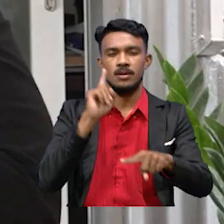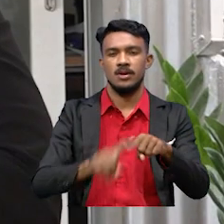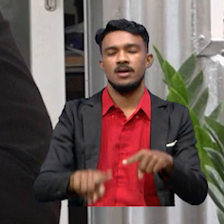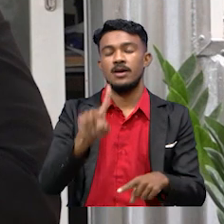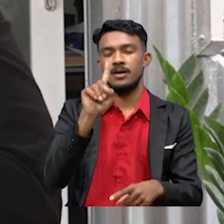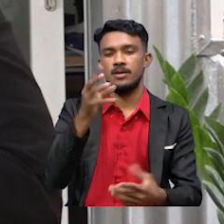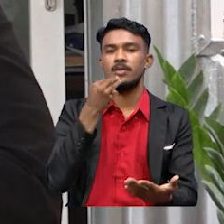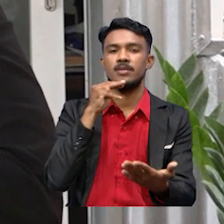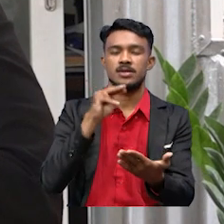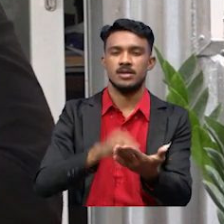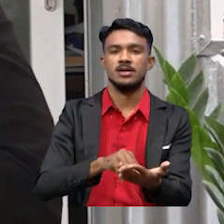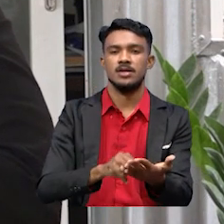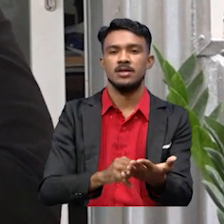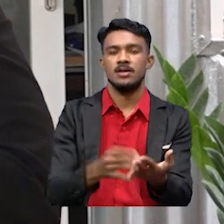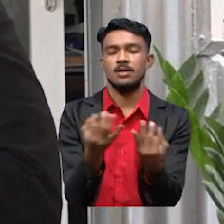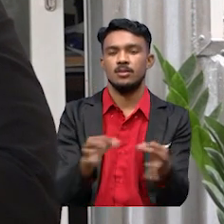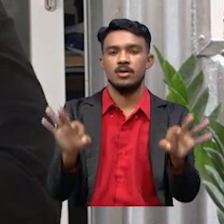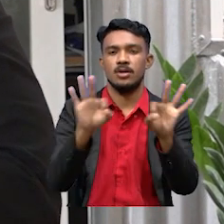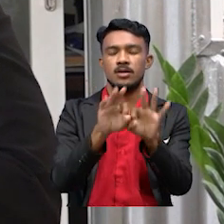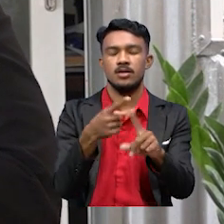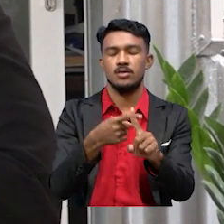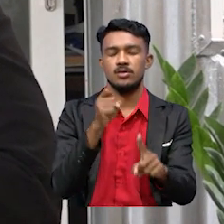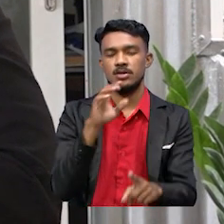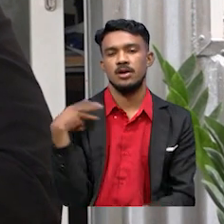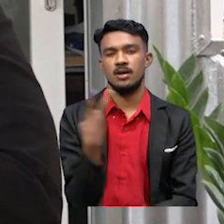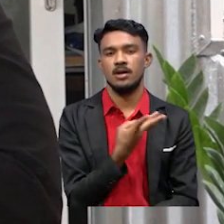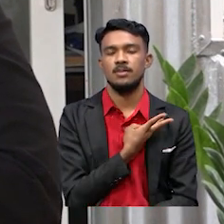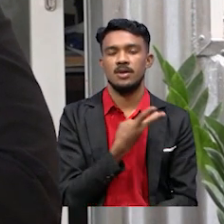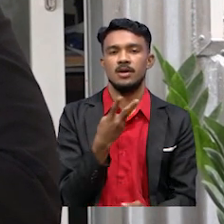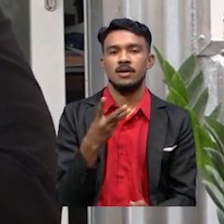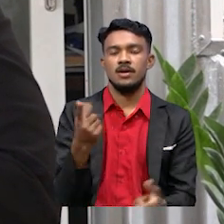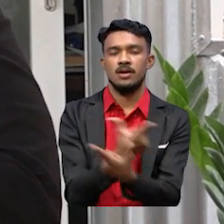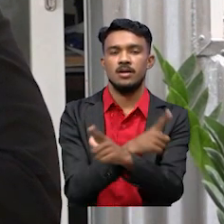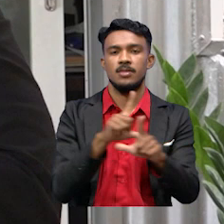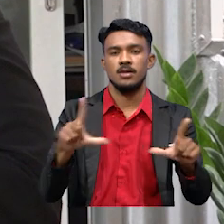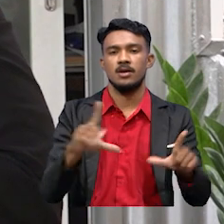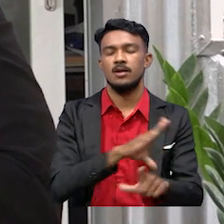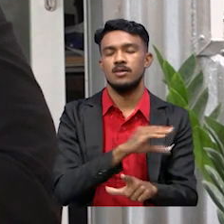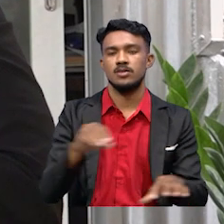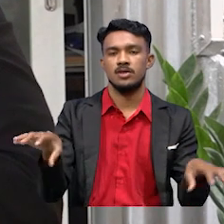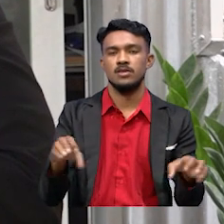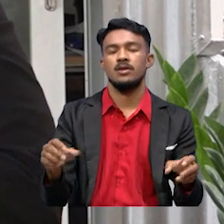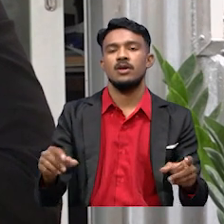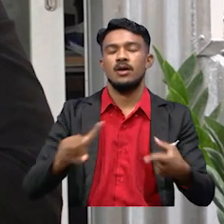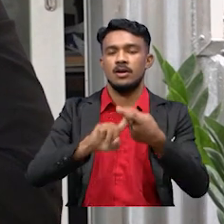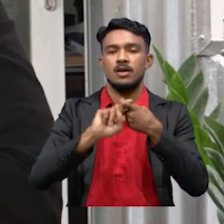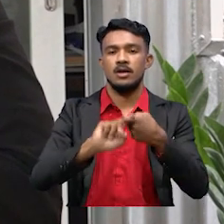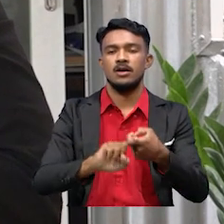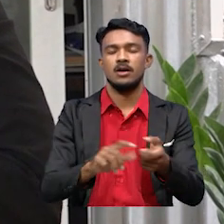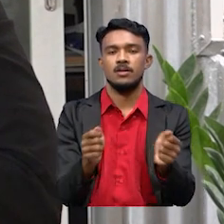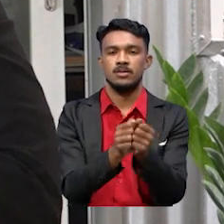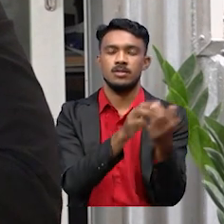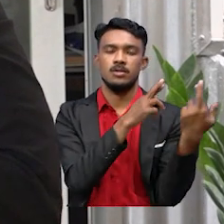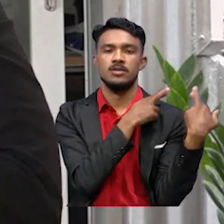mensagem importante usi usi pacto ne liberare la expressão ne liga mosso responsabilidade. E